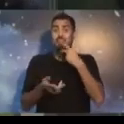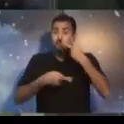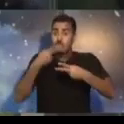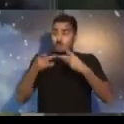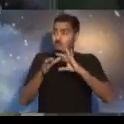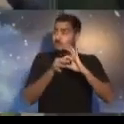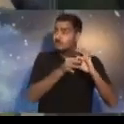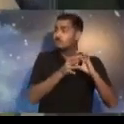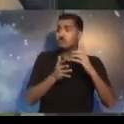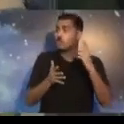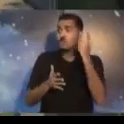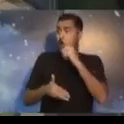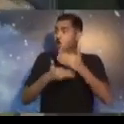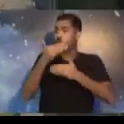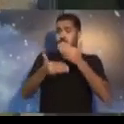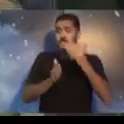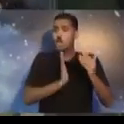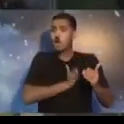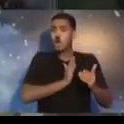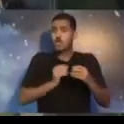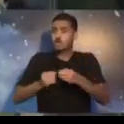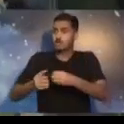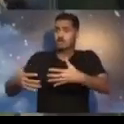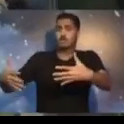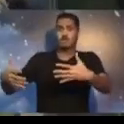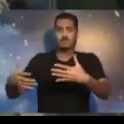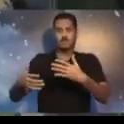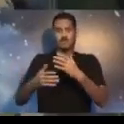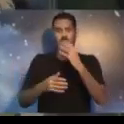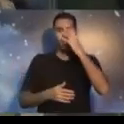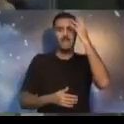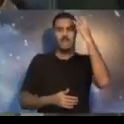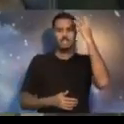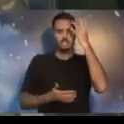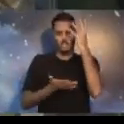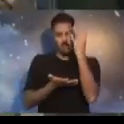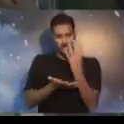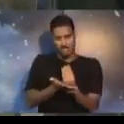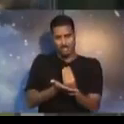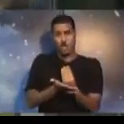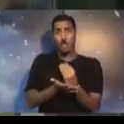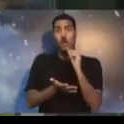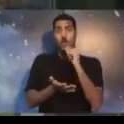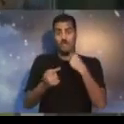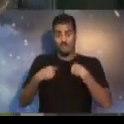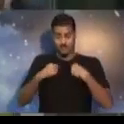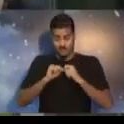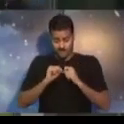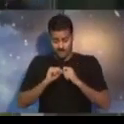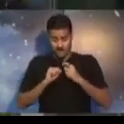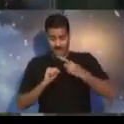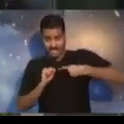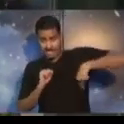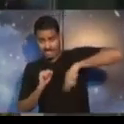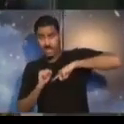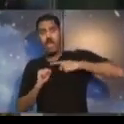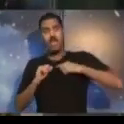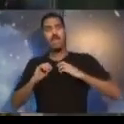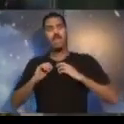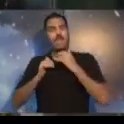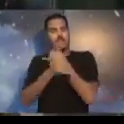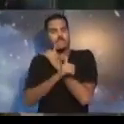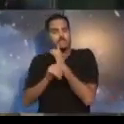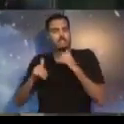porque em Espiritismo, aquilo que a gente faz com a gente, vai na energia, não vai na palavra